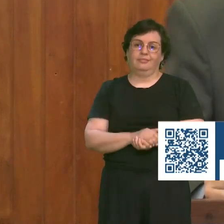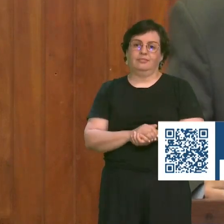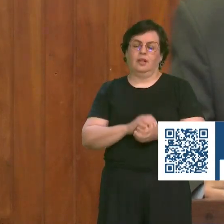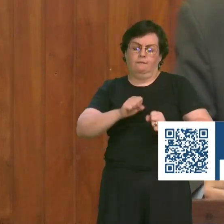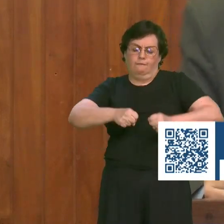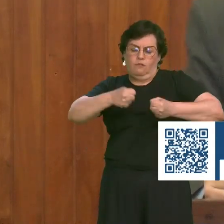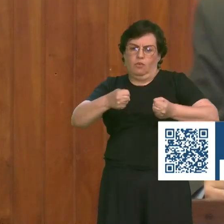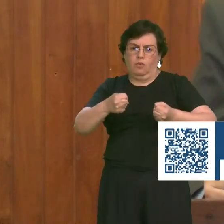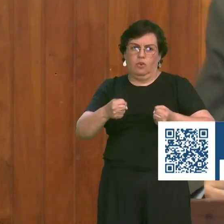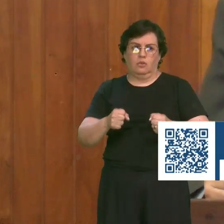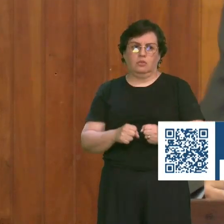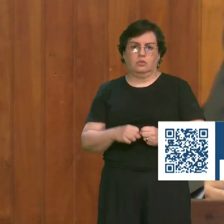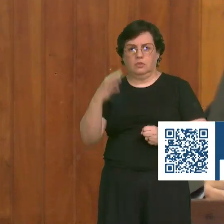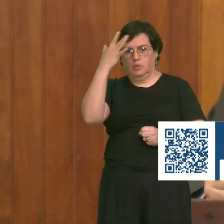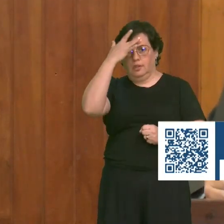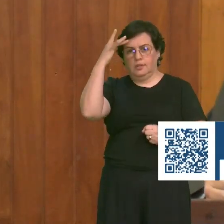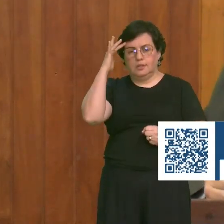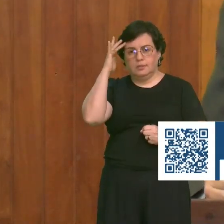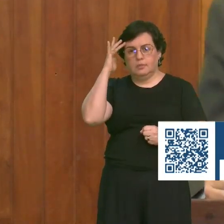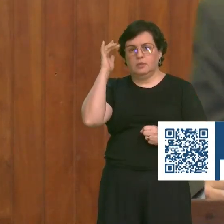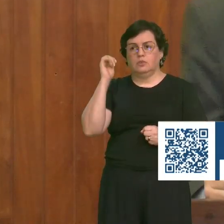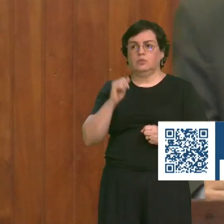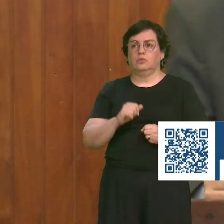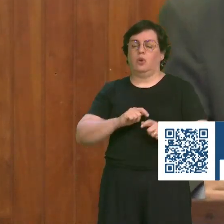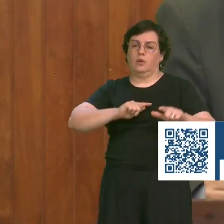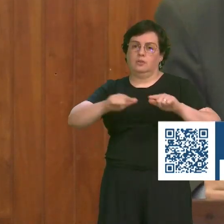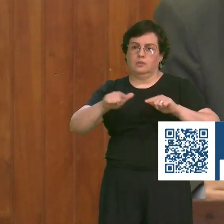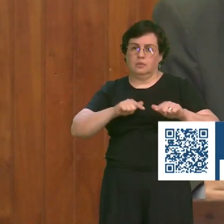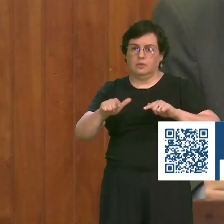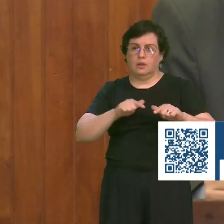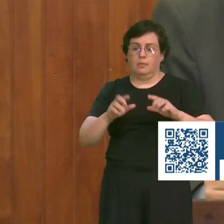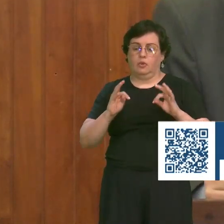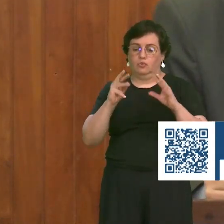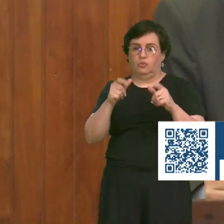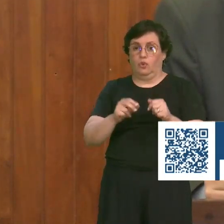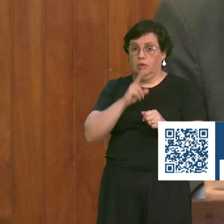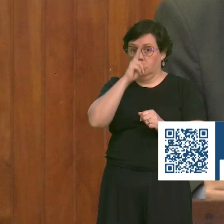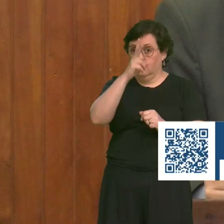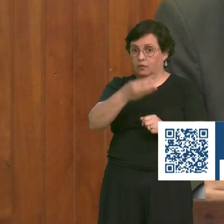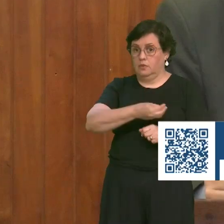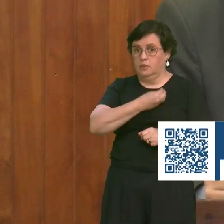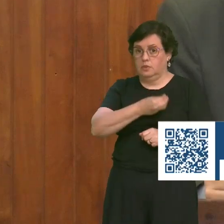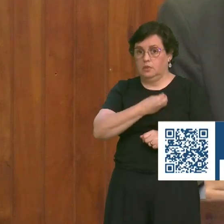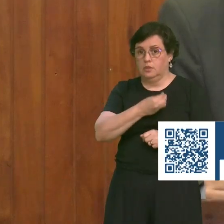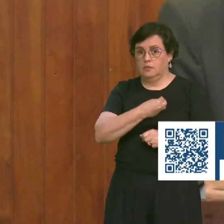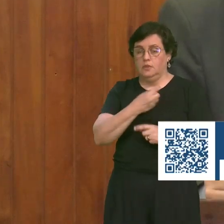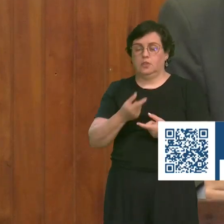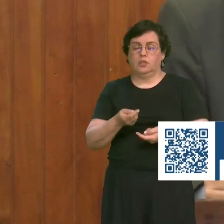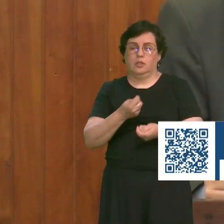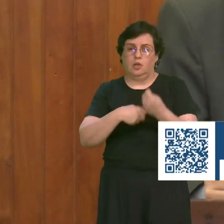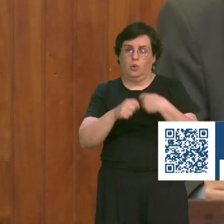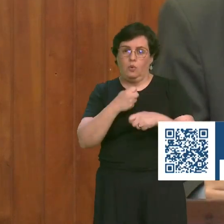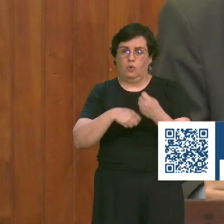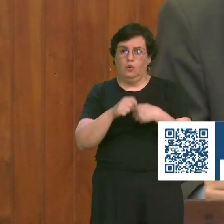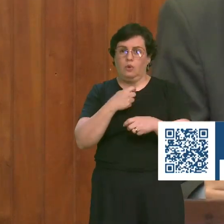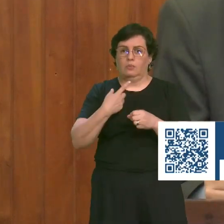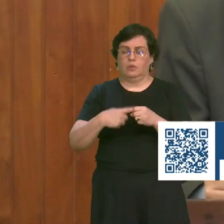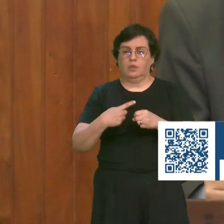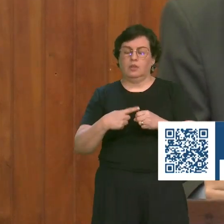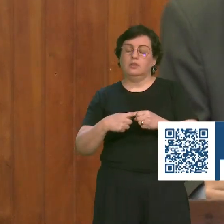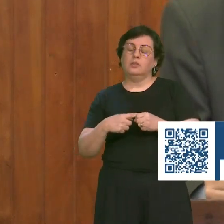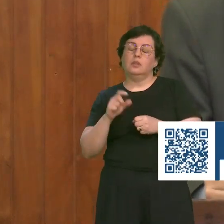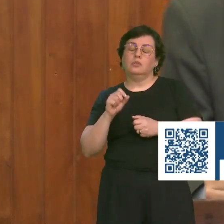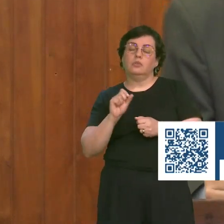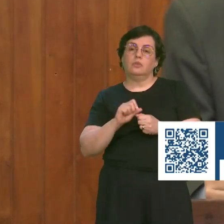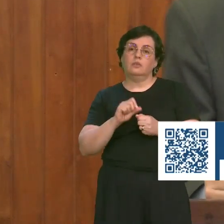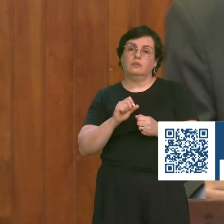é o esforço da classe empreendedora da classe trabalhadora de todas as forças vivas econômicas da cidade de Marília que faz